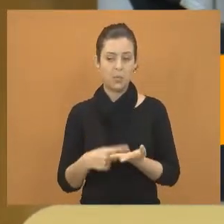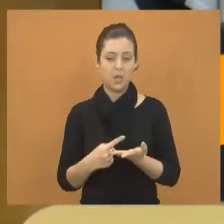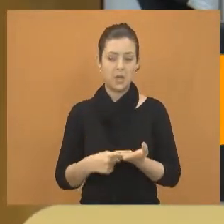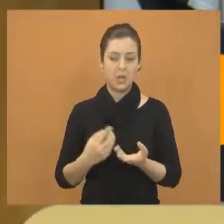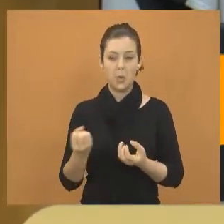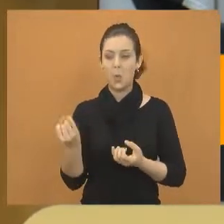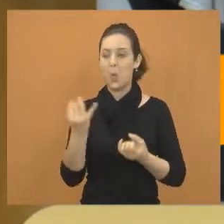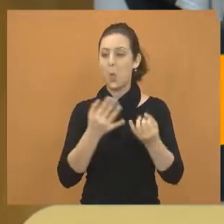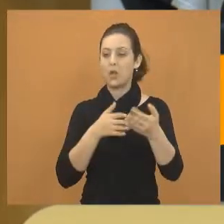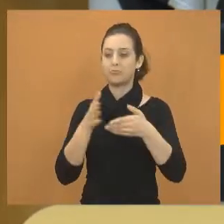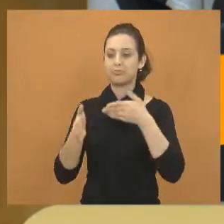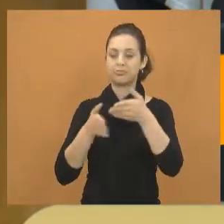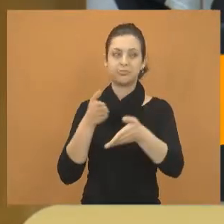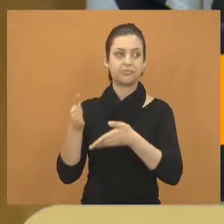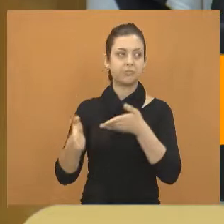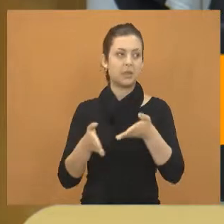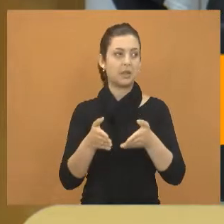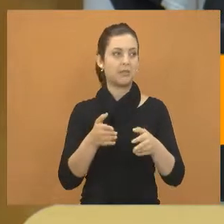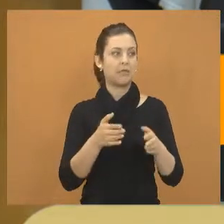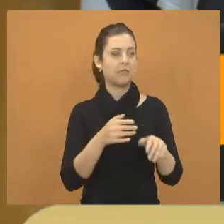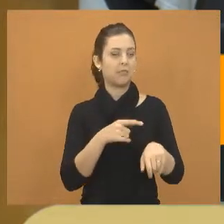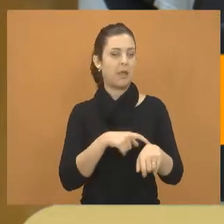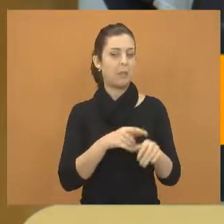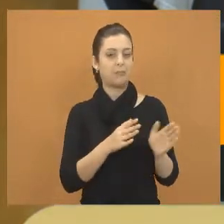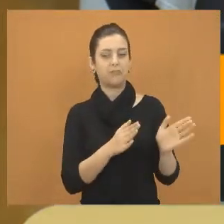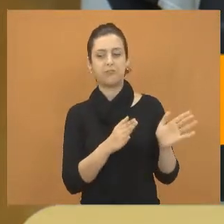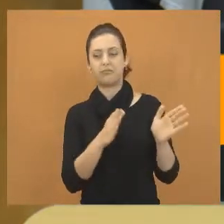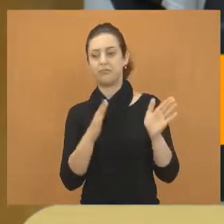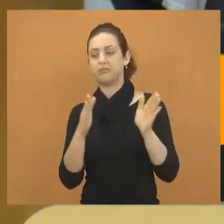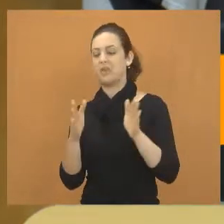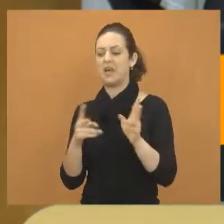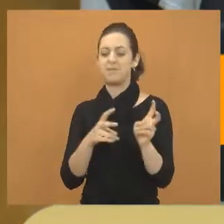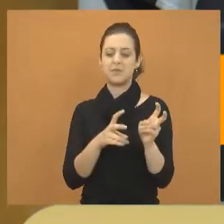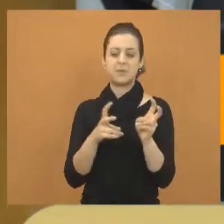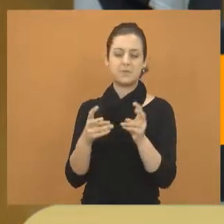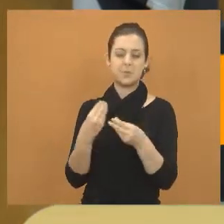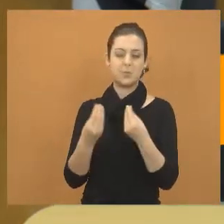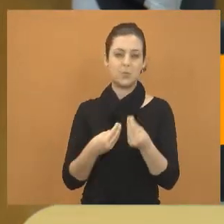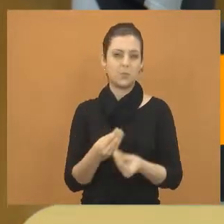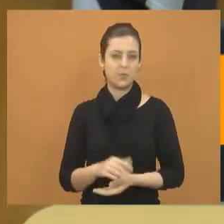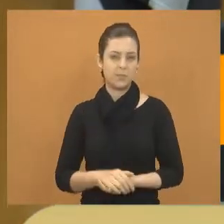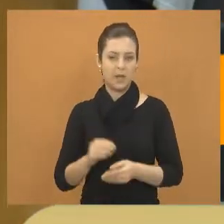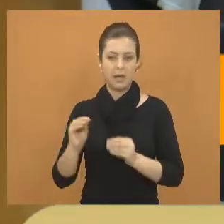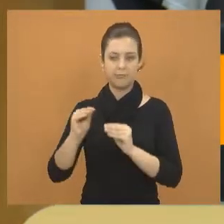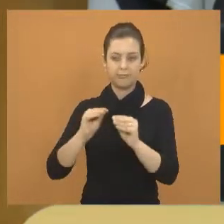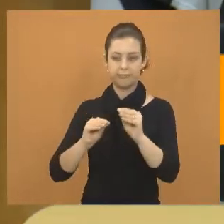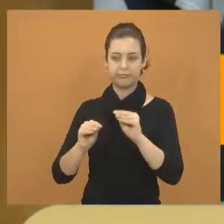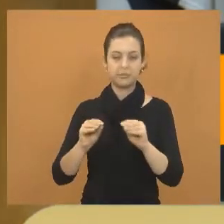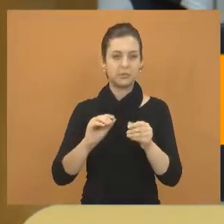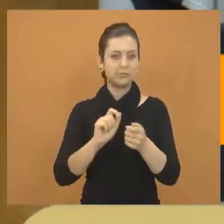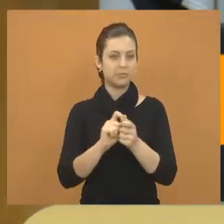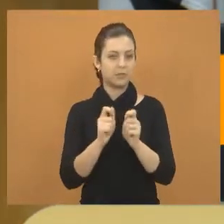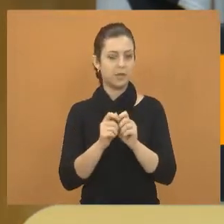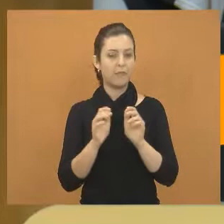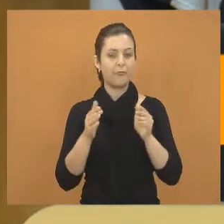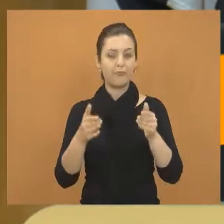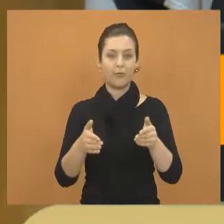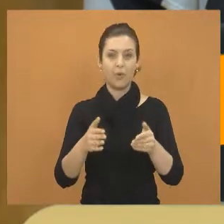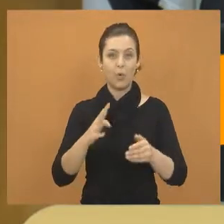demanda, com o passar do tempo. Mas entendo que o grande foco do